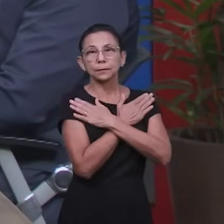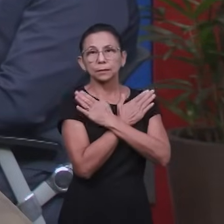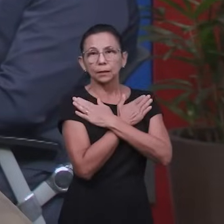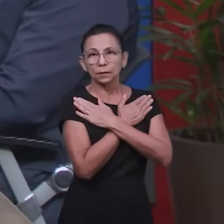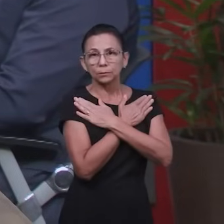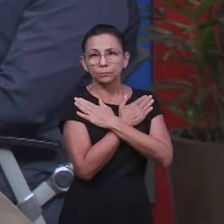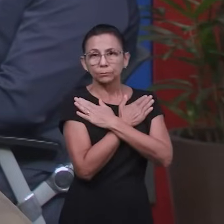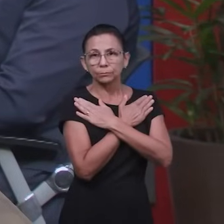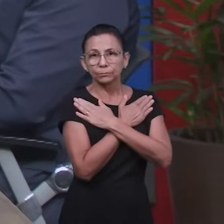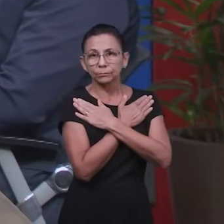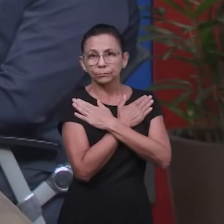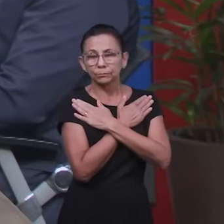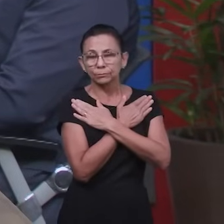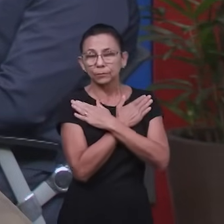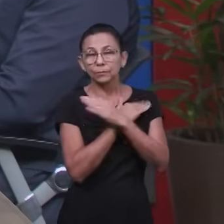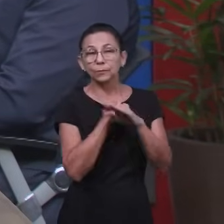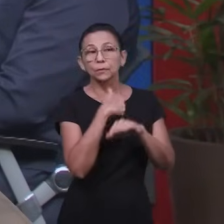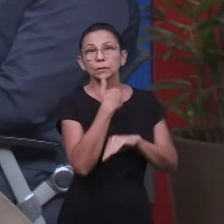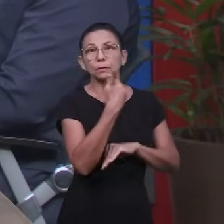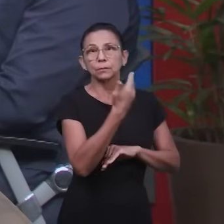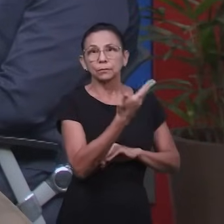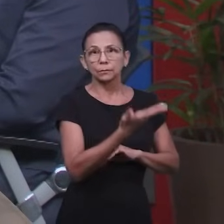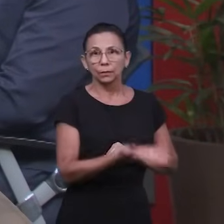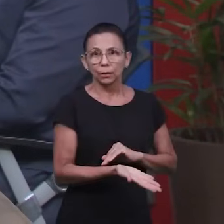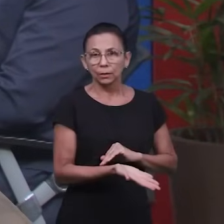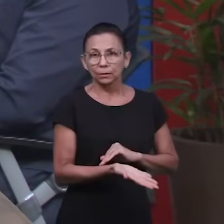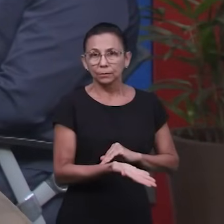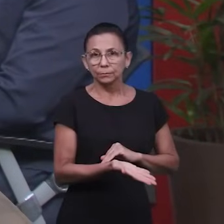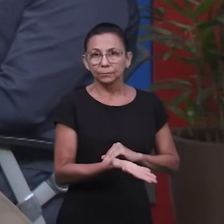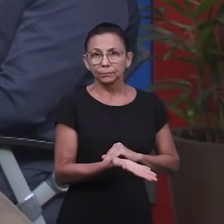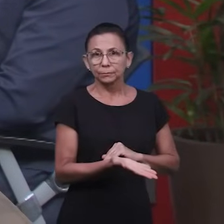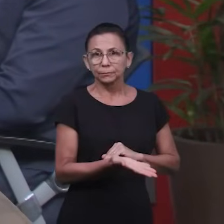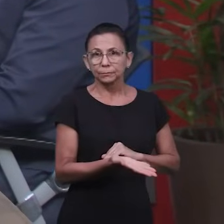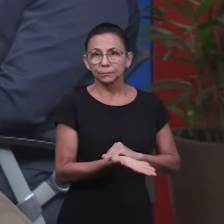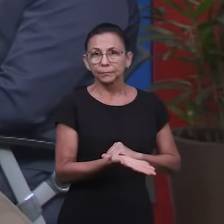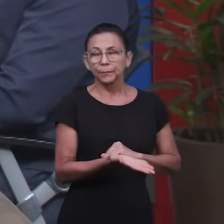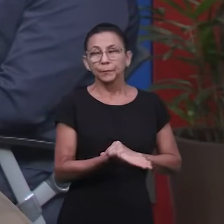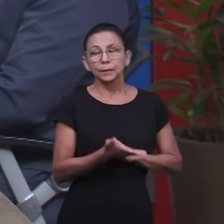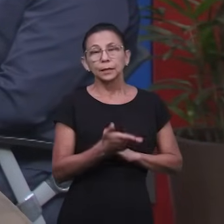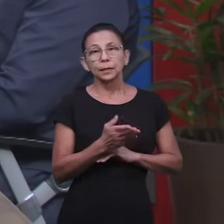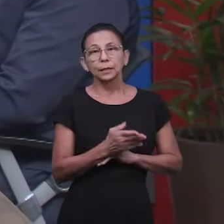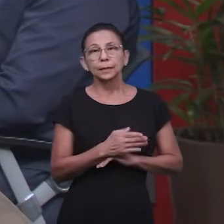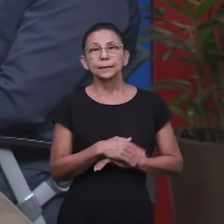as necessidades do lar, fabricando, fazendo